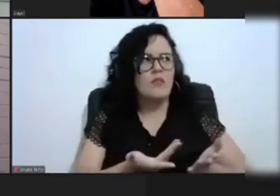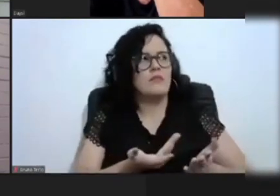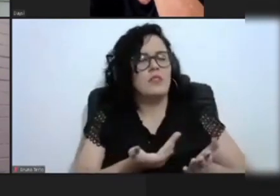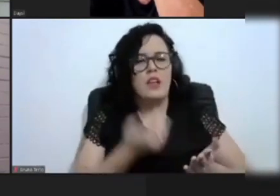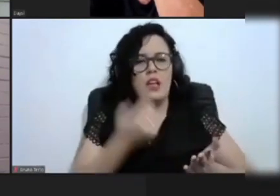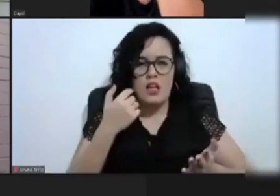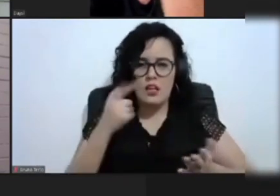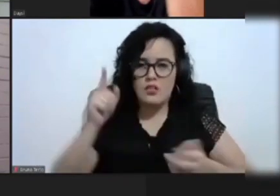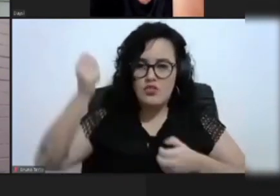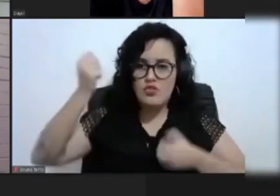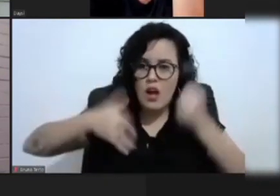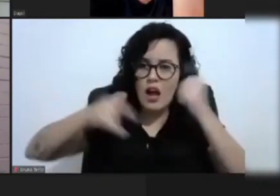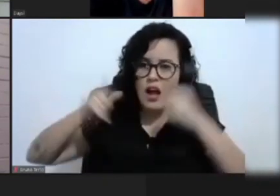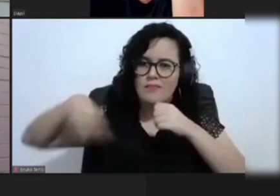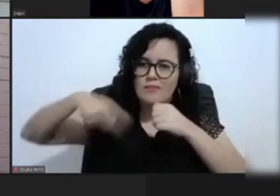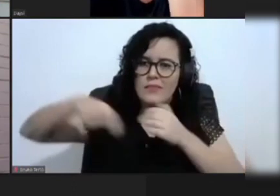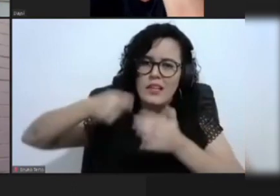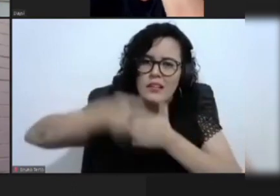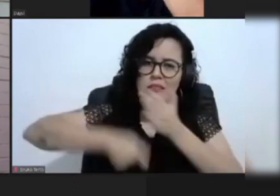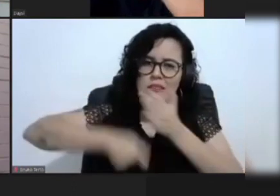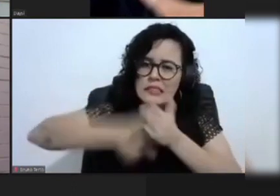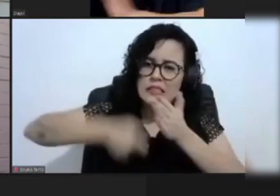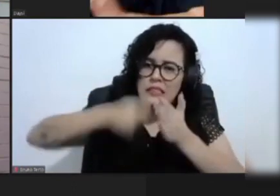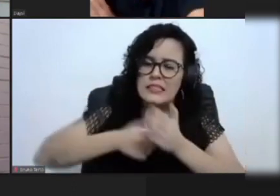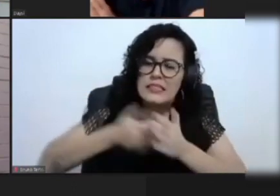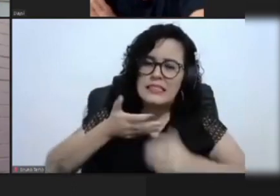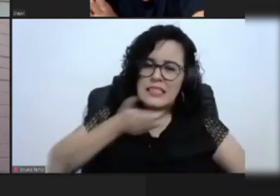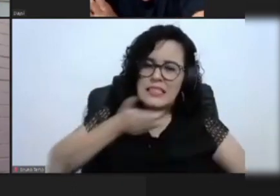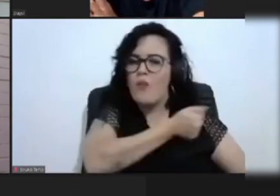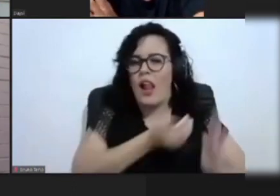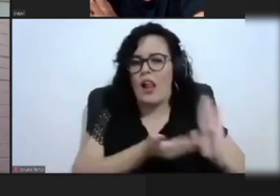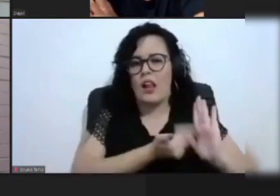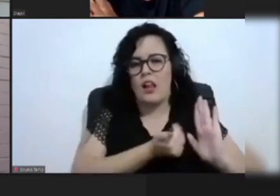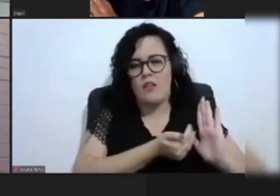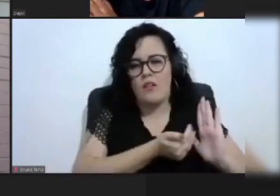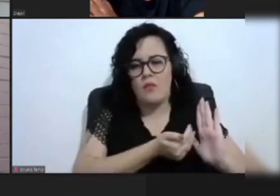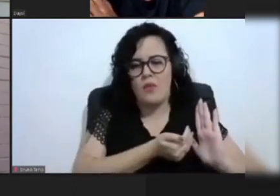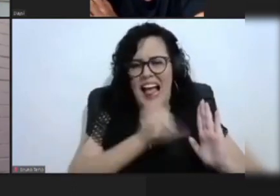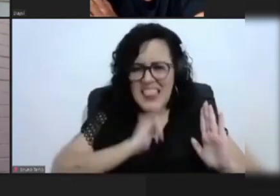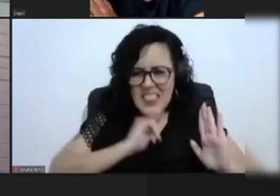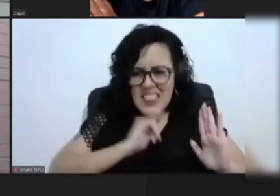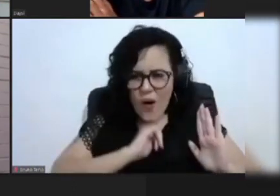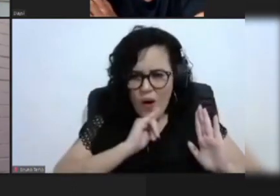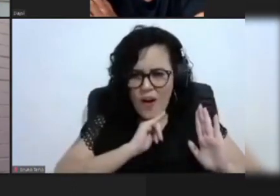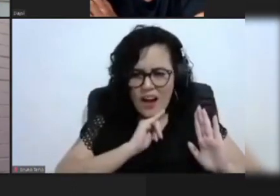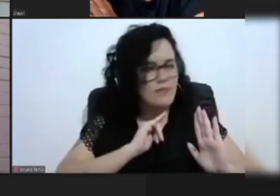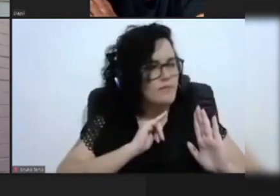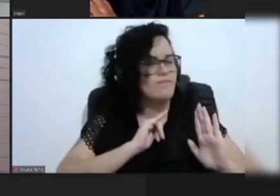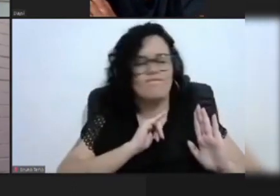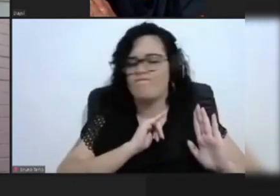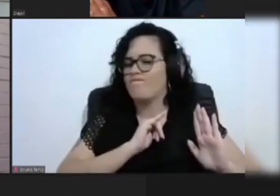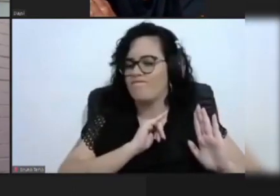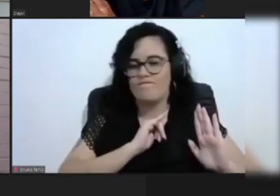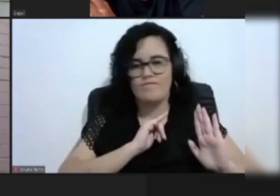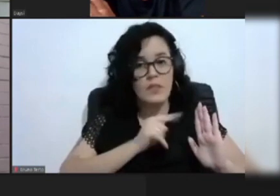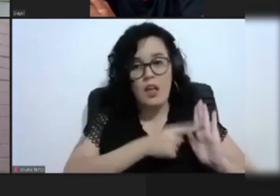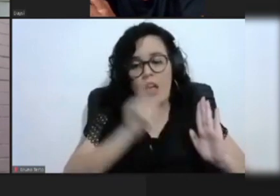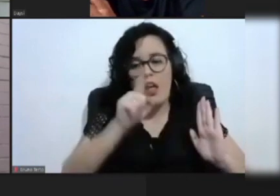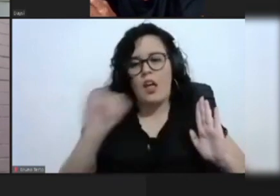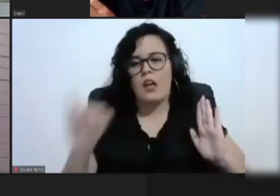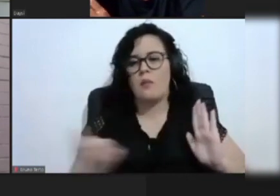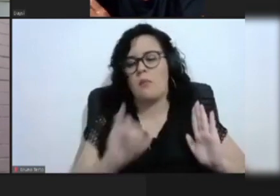a militância corria para salvar os livros. Não é por acaso, né? É de uma preciosidade, é de uma